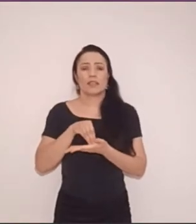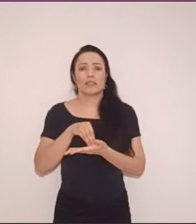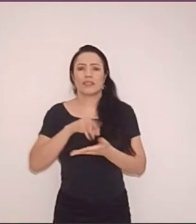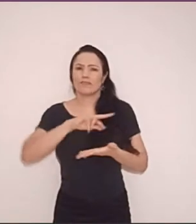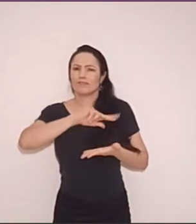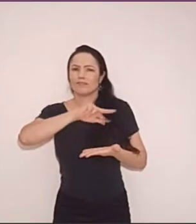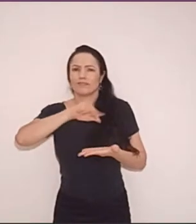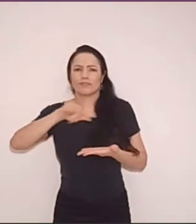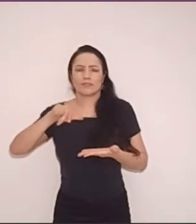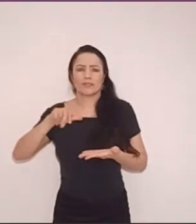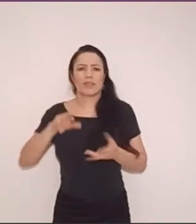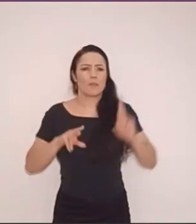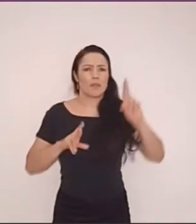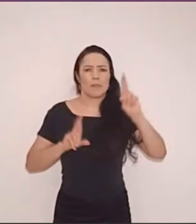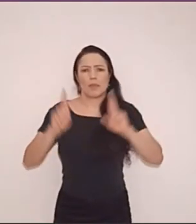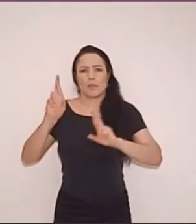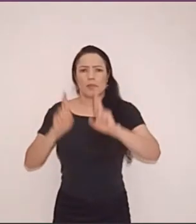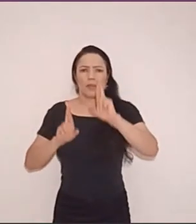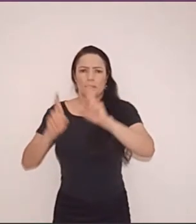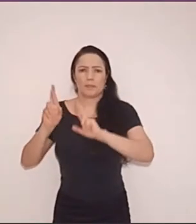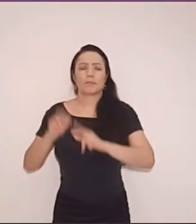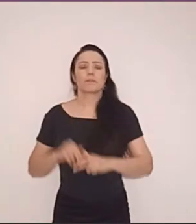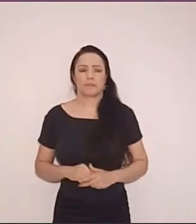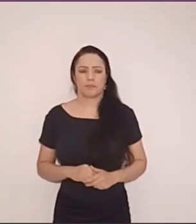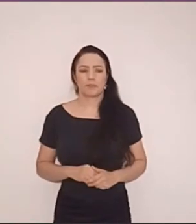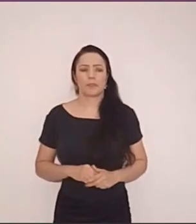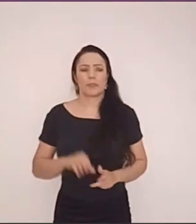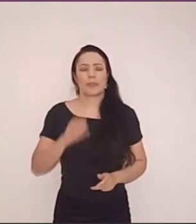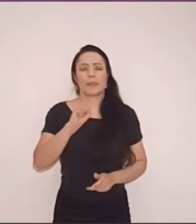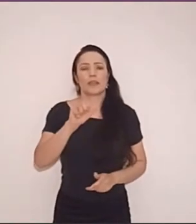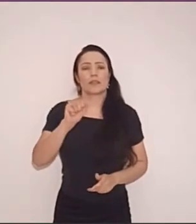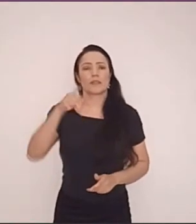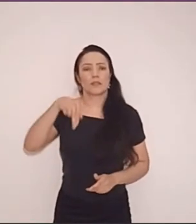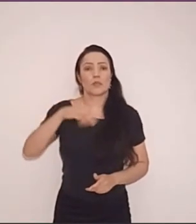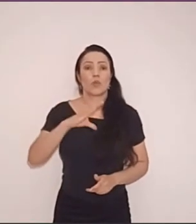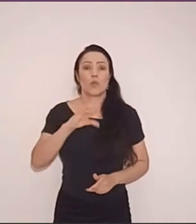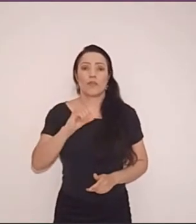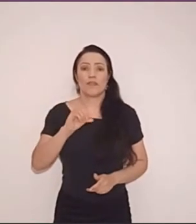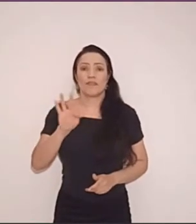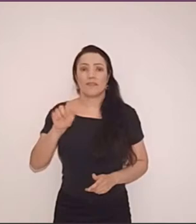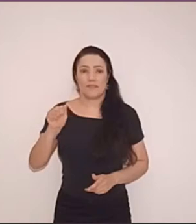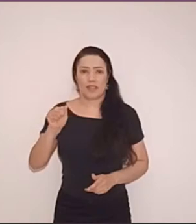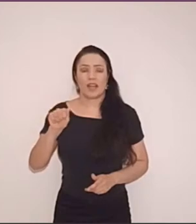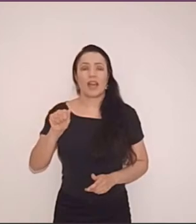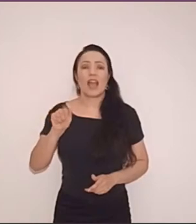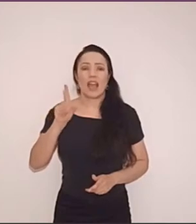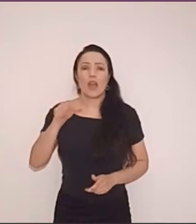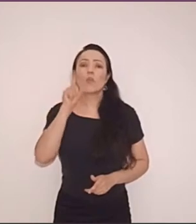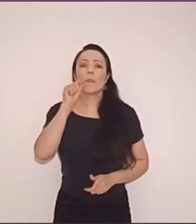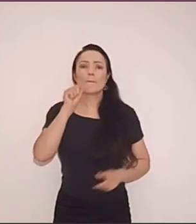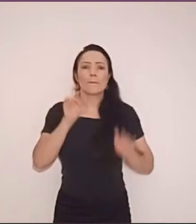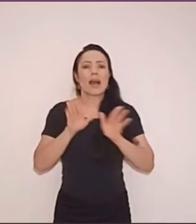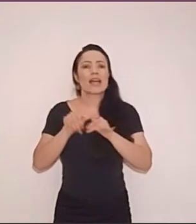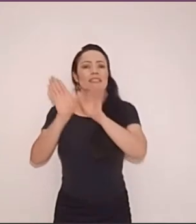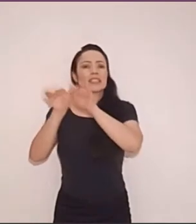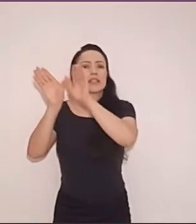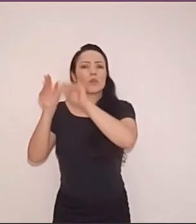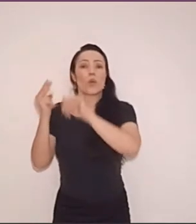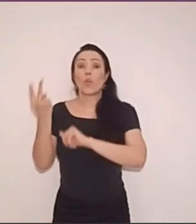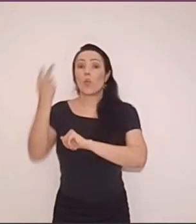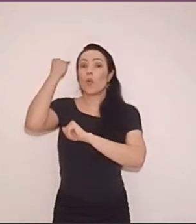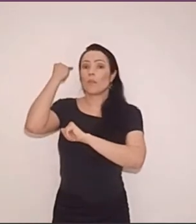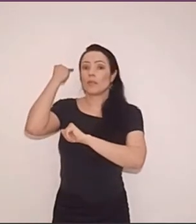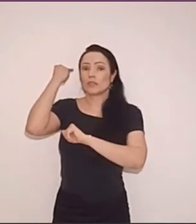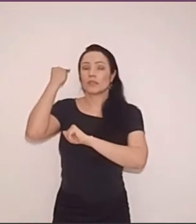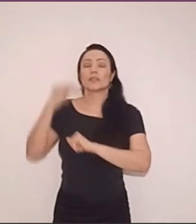comboios em buscar a cinco tem significado tem sido tão curta um pássaro olhando para trás ou seja nunca é tarde